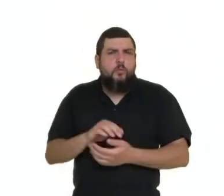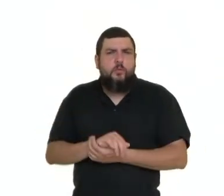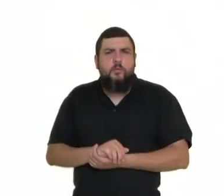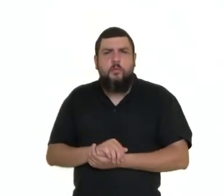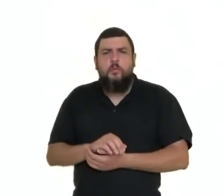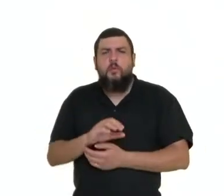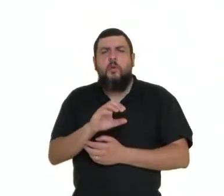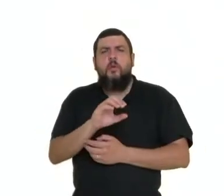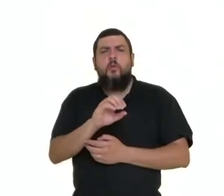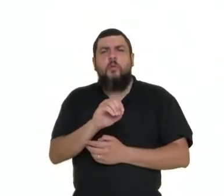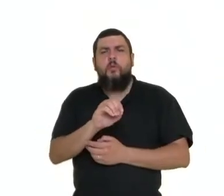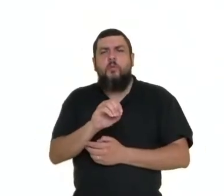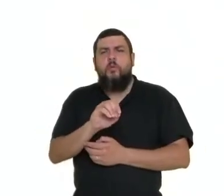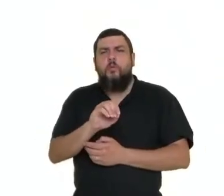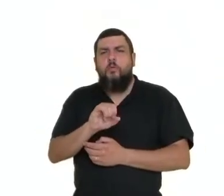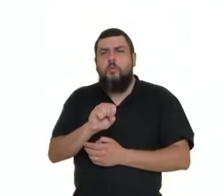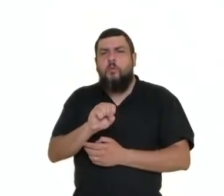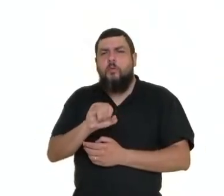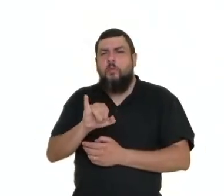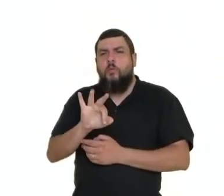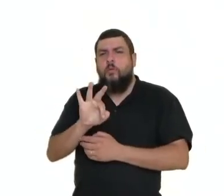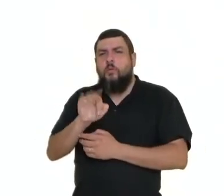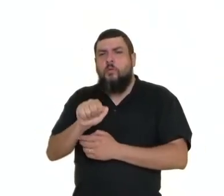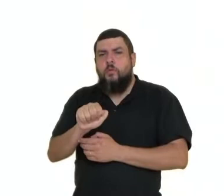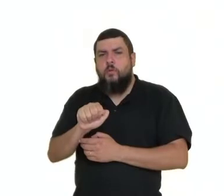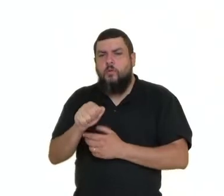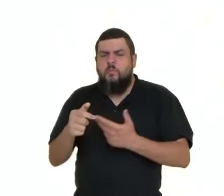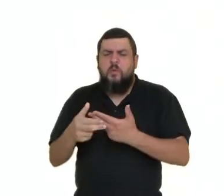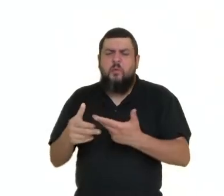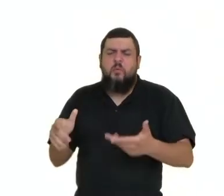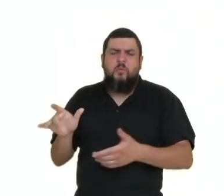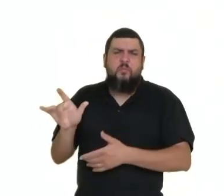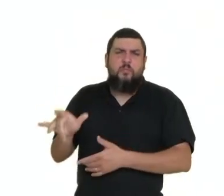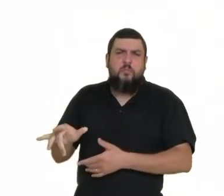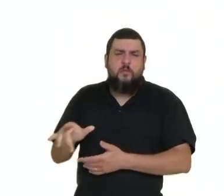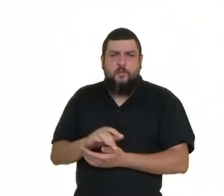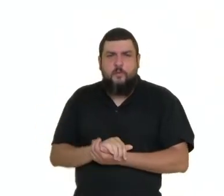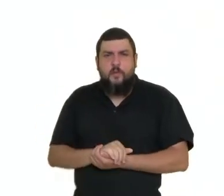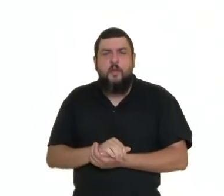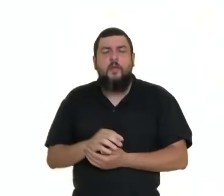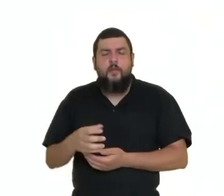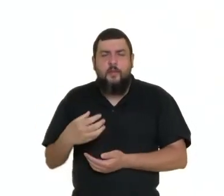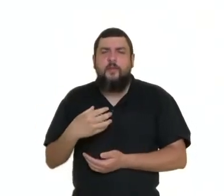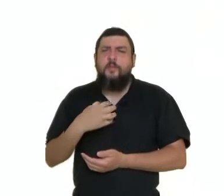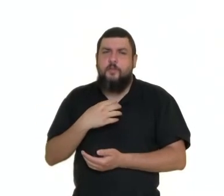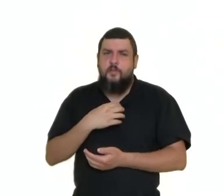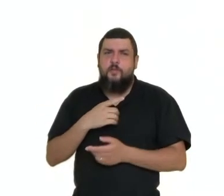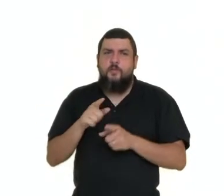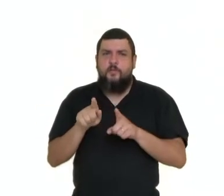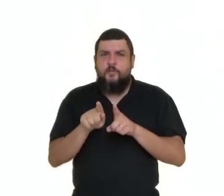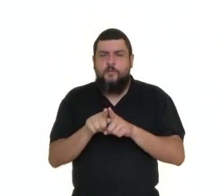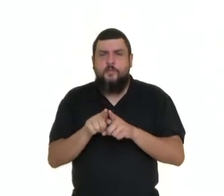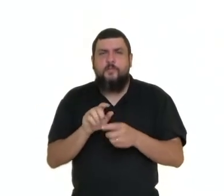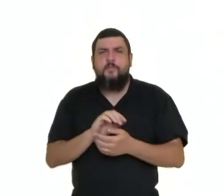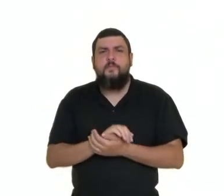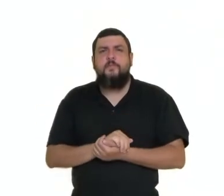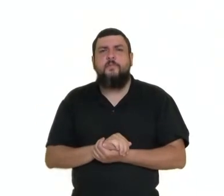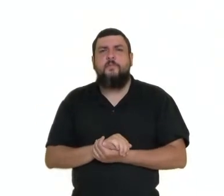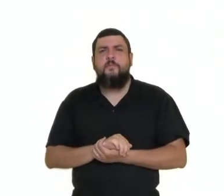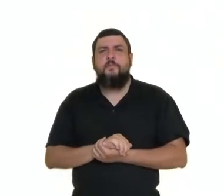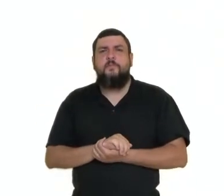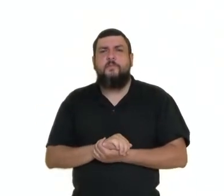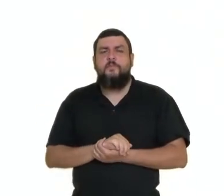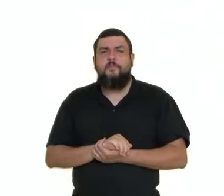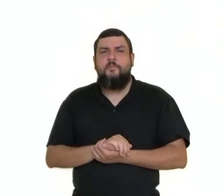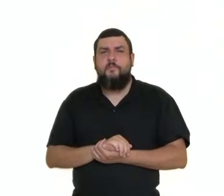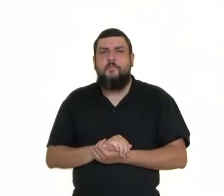cosita, uma cosita, né? Esse é o diminutivo de coisa. Ok? Dessa forma aí, sem importância. Analisando a